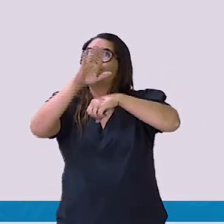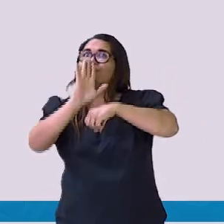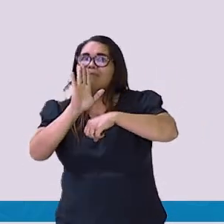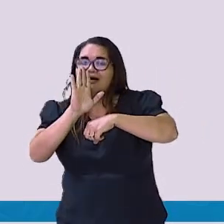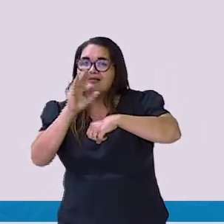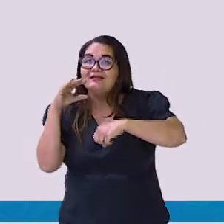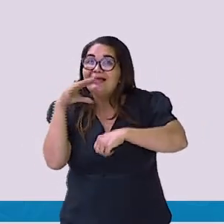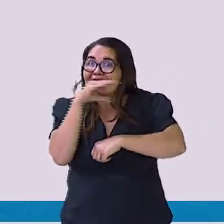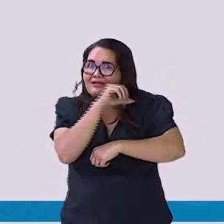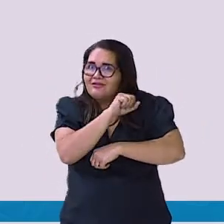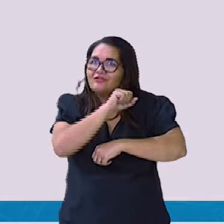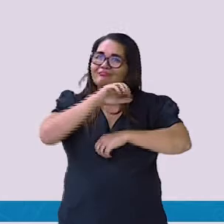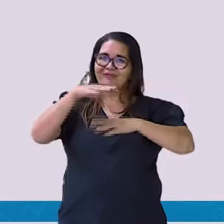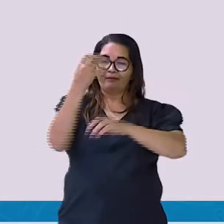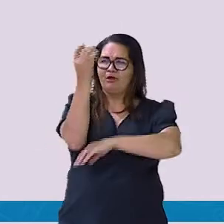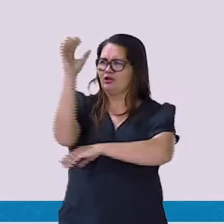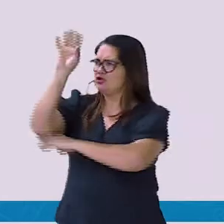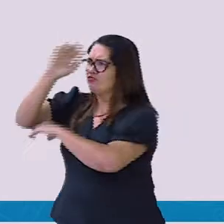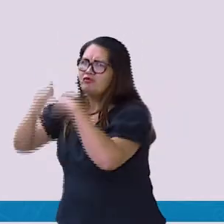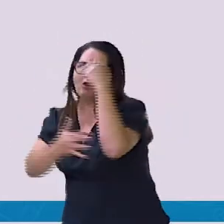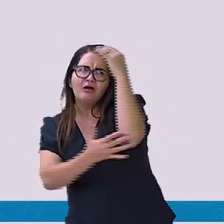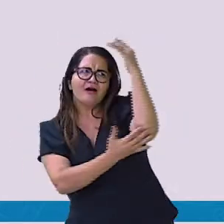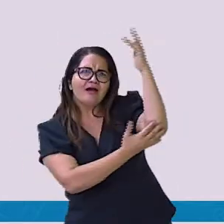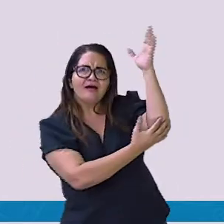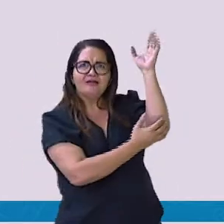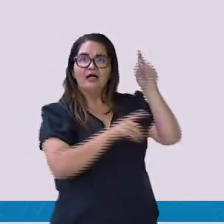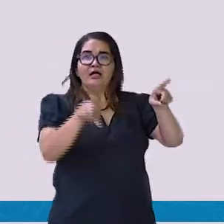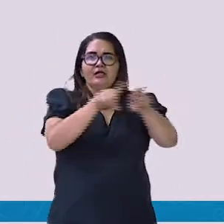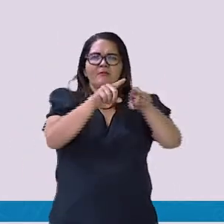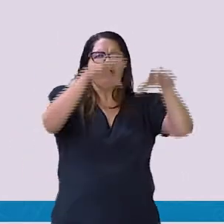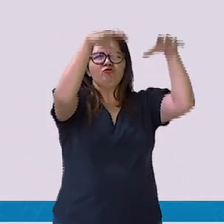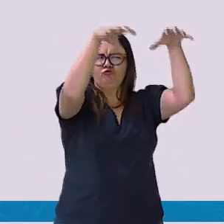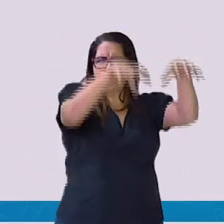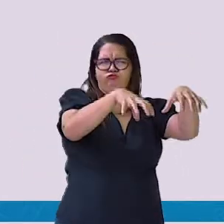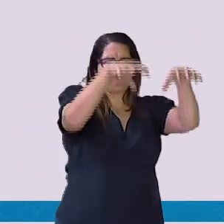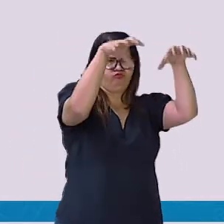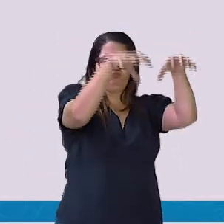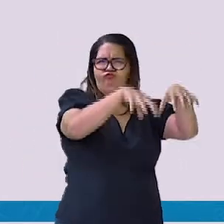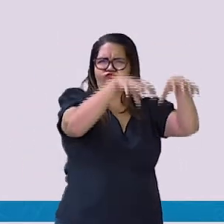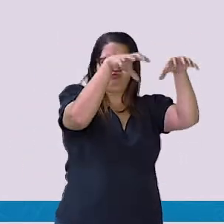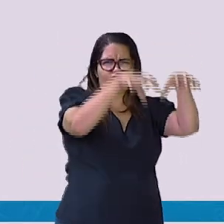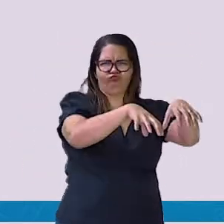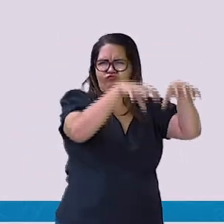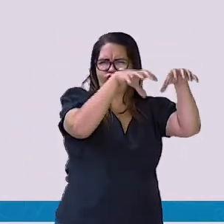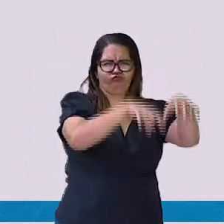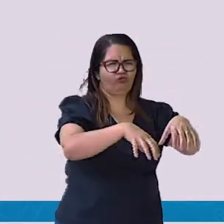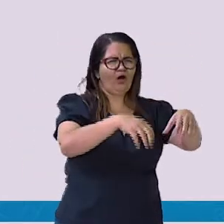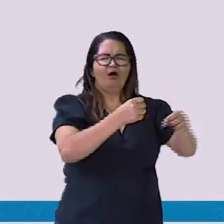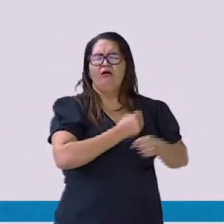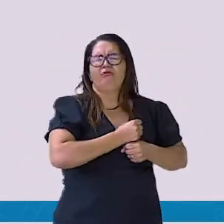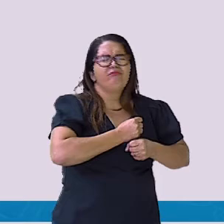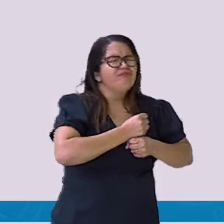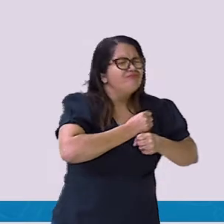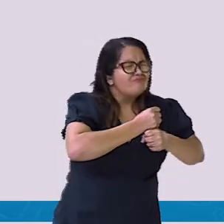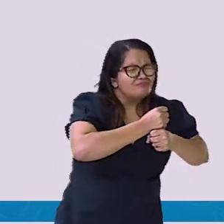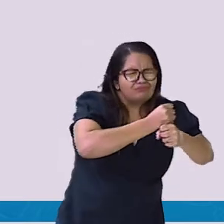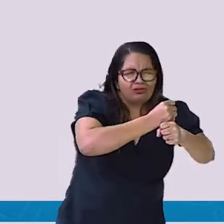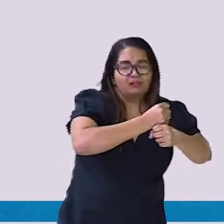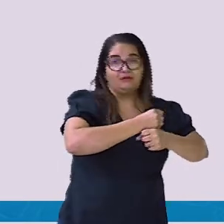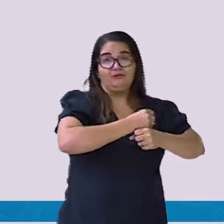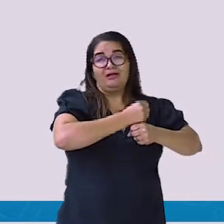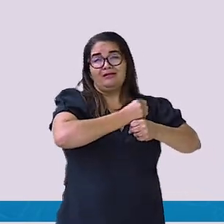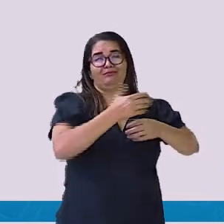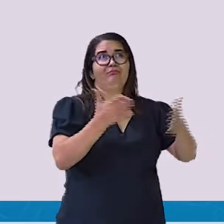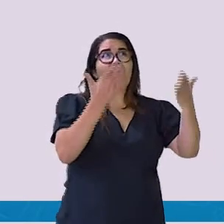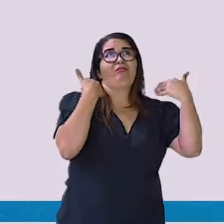linha do Equador, vai o quê? Chuva, muita chuva, calor o ano todo, tá?